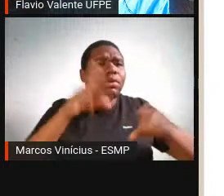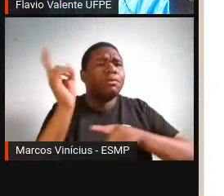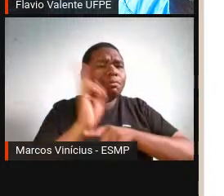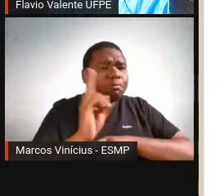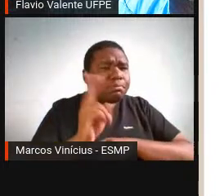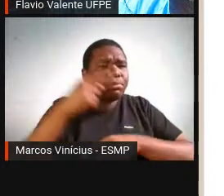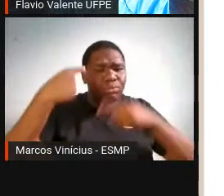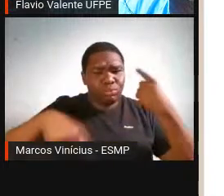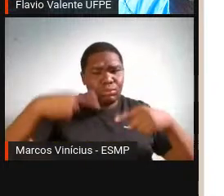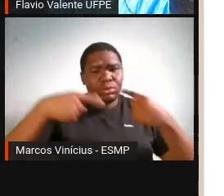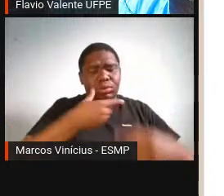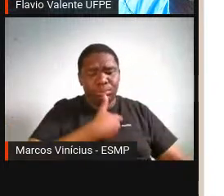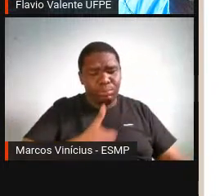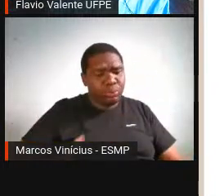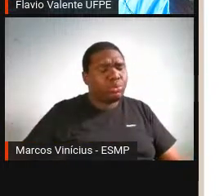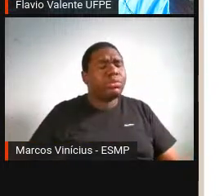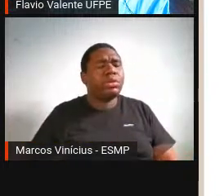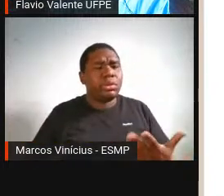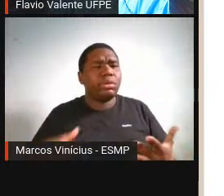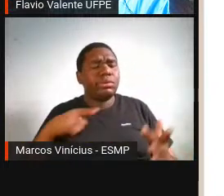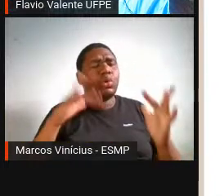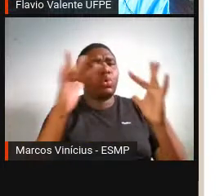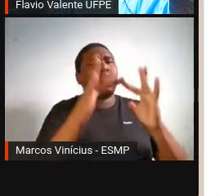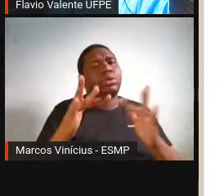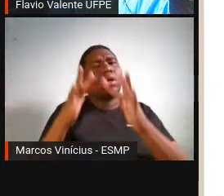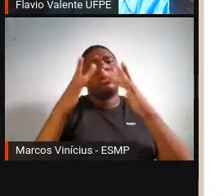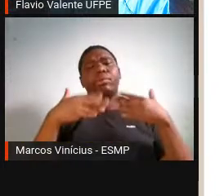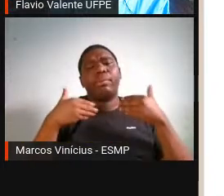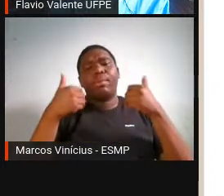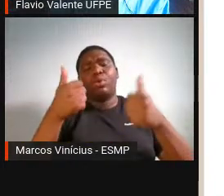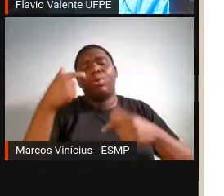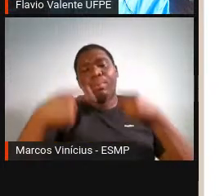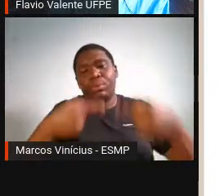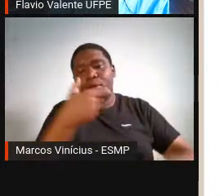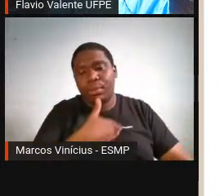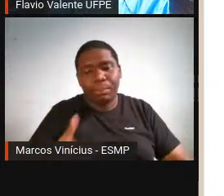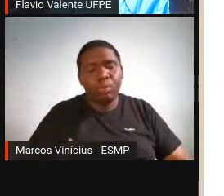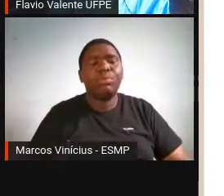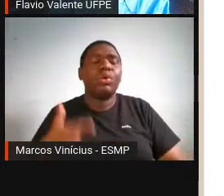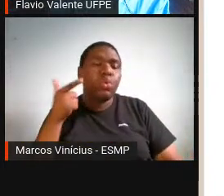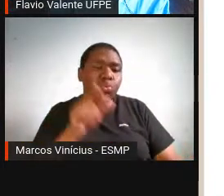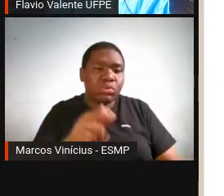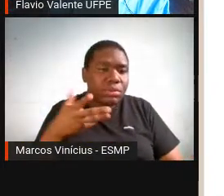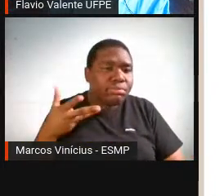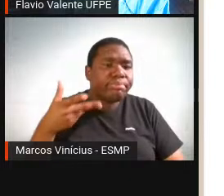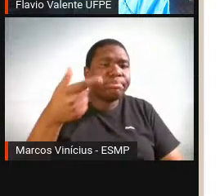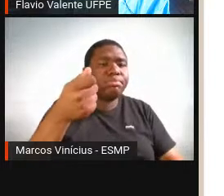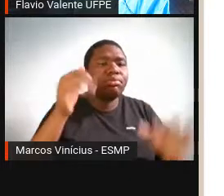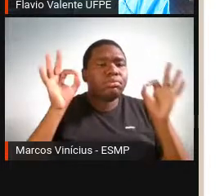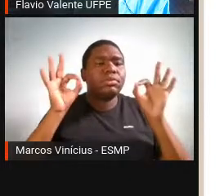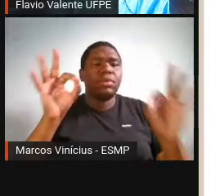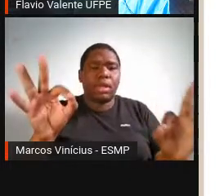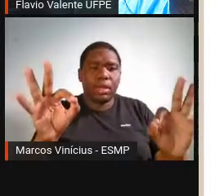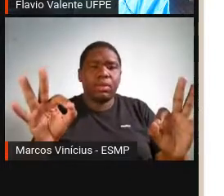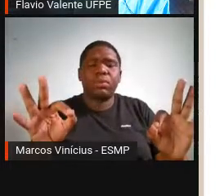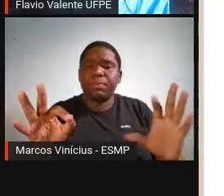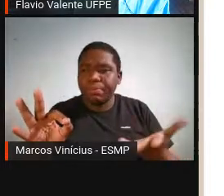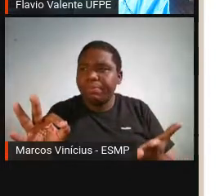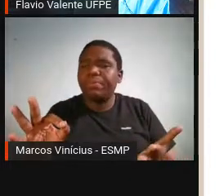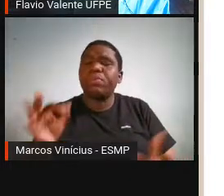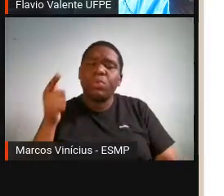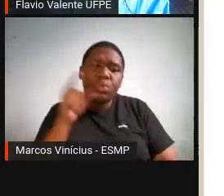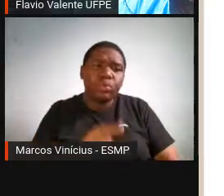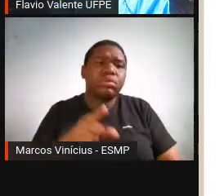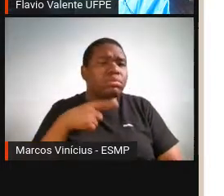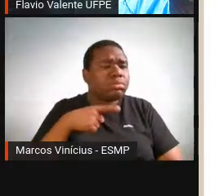públicas, uma articulação das políticas públicas existentes para que elas funcionem de maneira adequada, que a execução dos